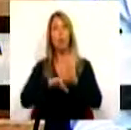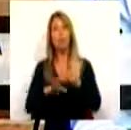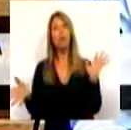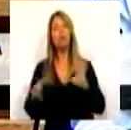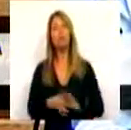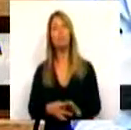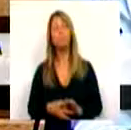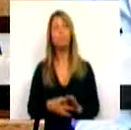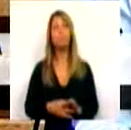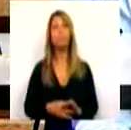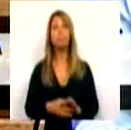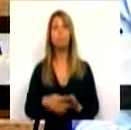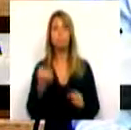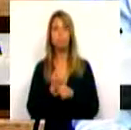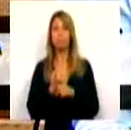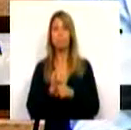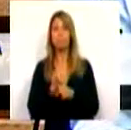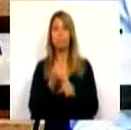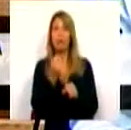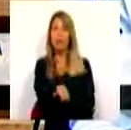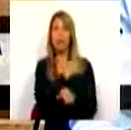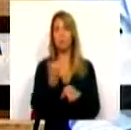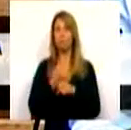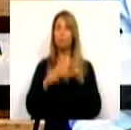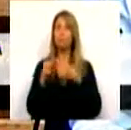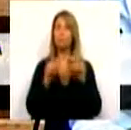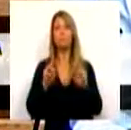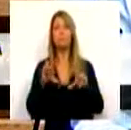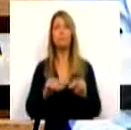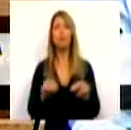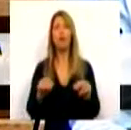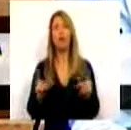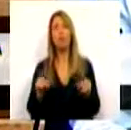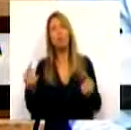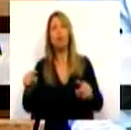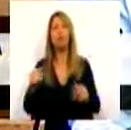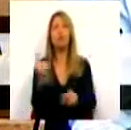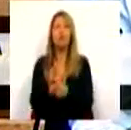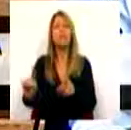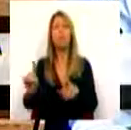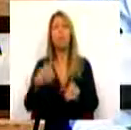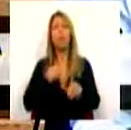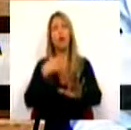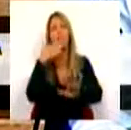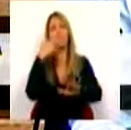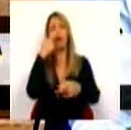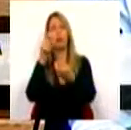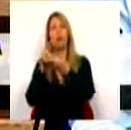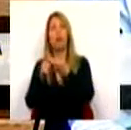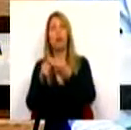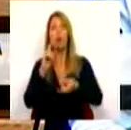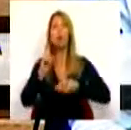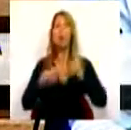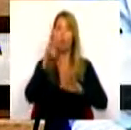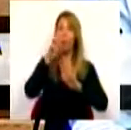que a reabilitação deixe de ser uma exceção e uma espécie de caso pequeno no contexto daquilo que são